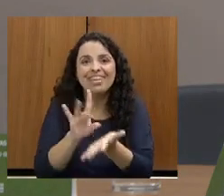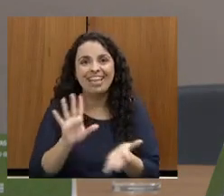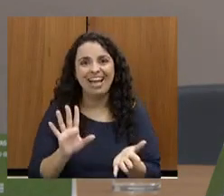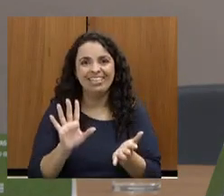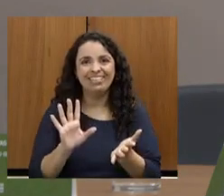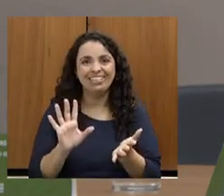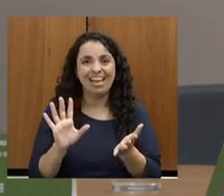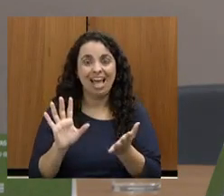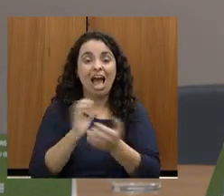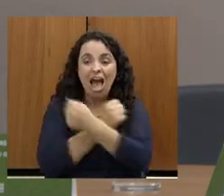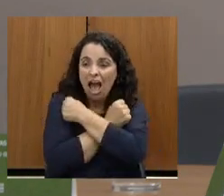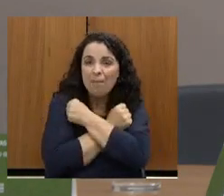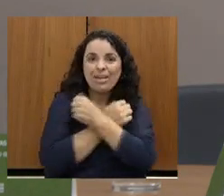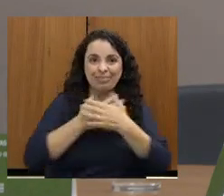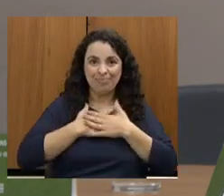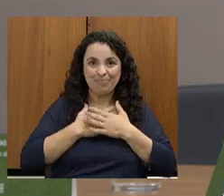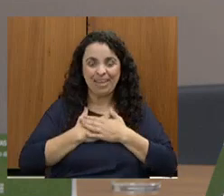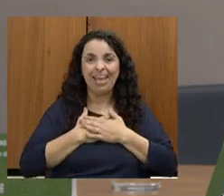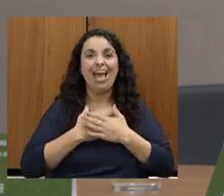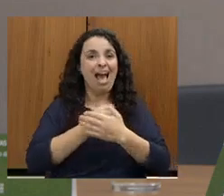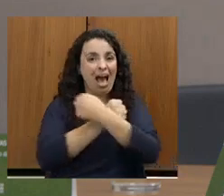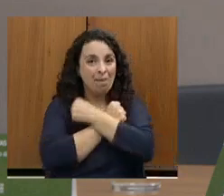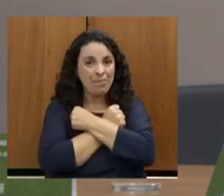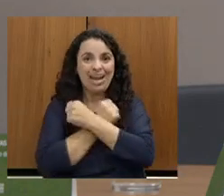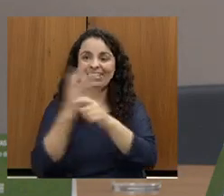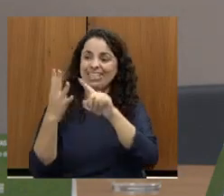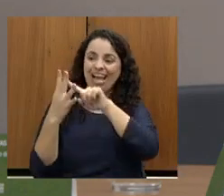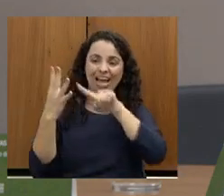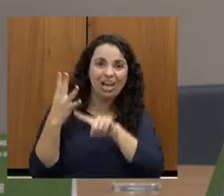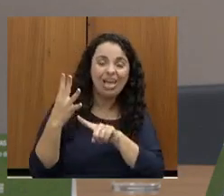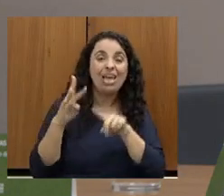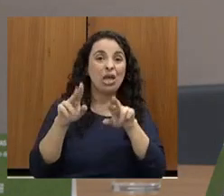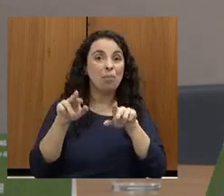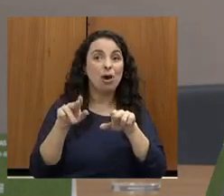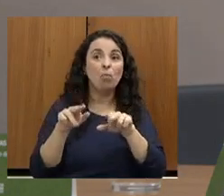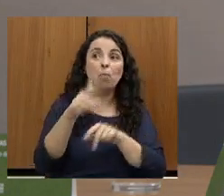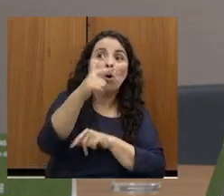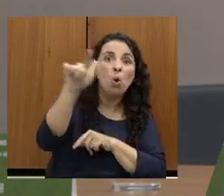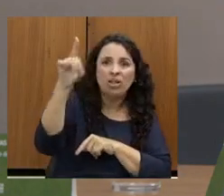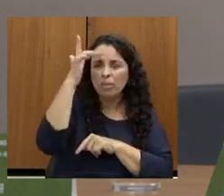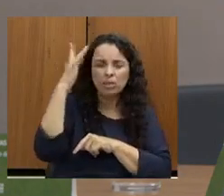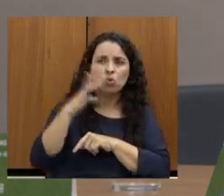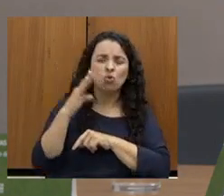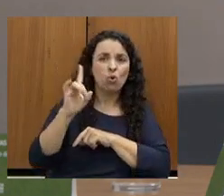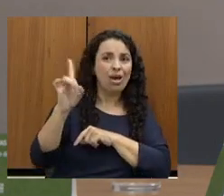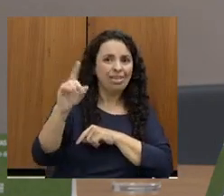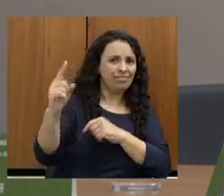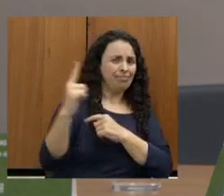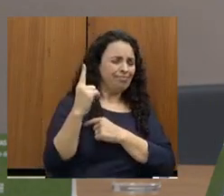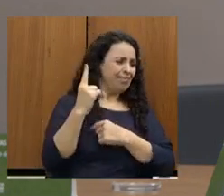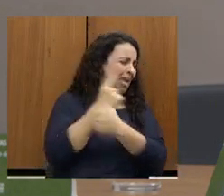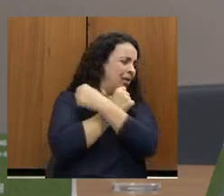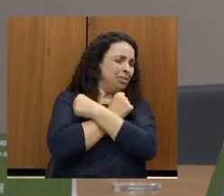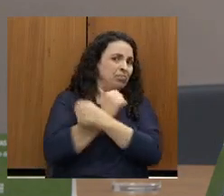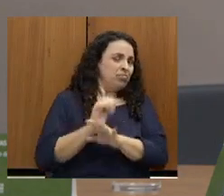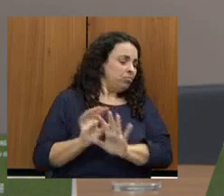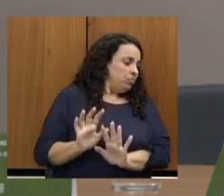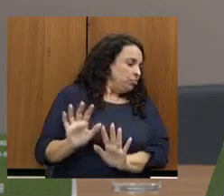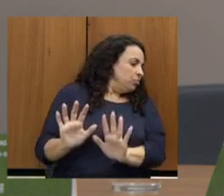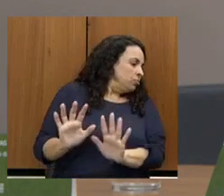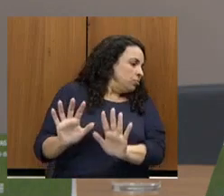banho juntos, os quatro, porque eles se amam. Agora, vai um estranho abraçar o Davi. Ele não gosta, ele não deixa.